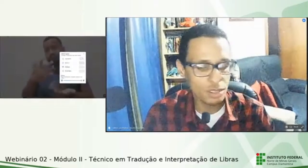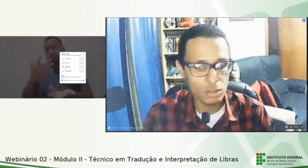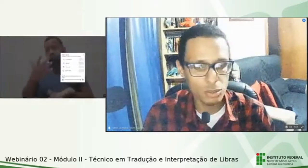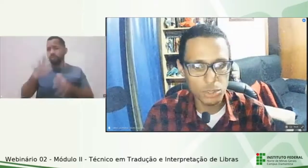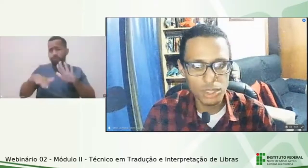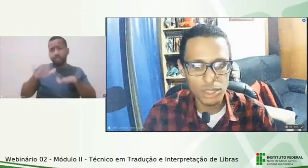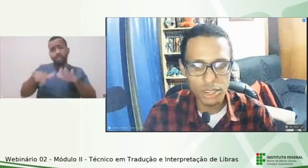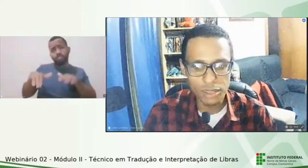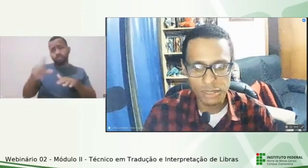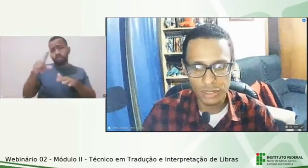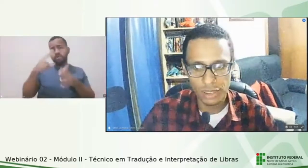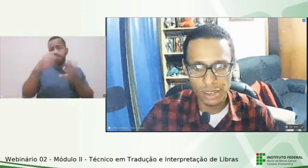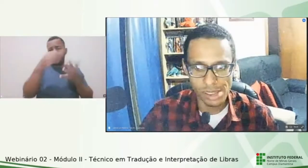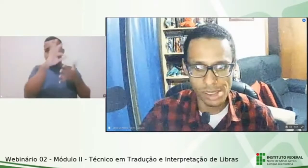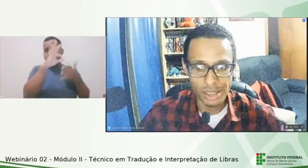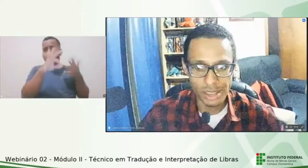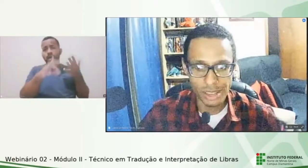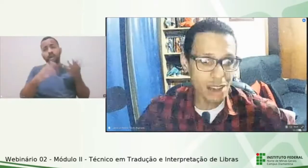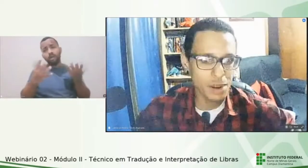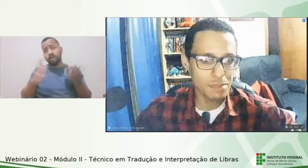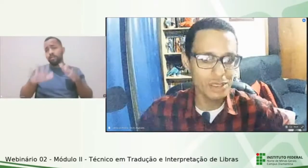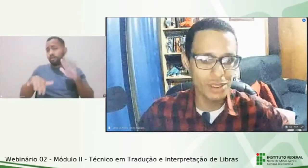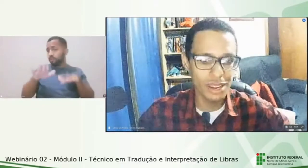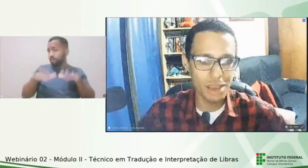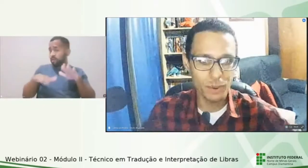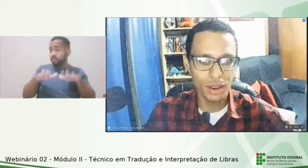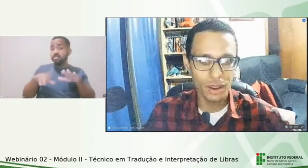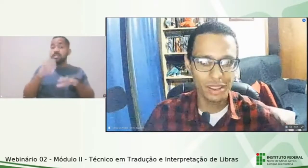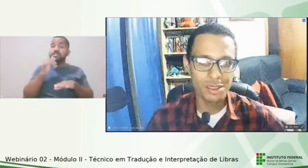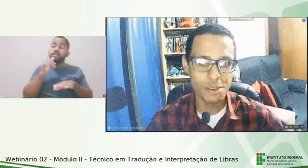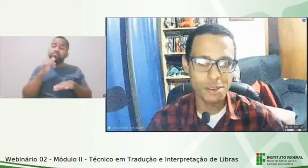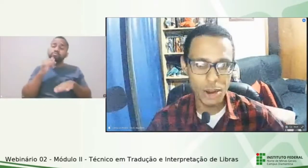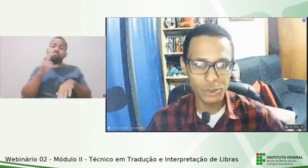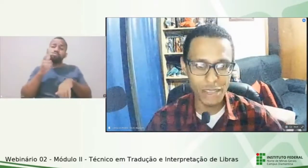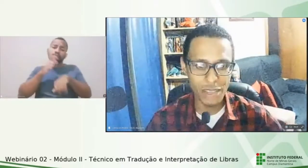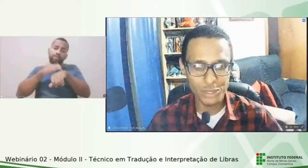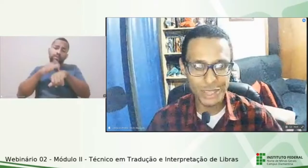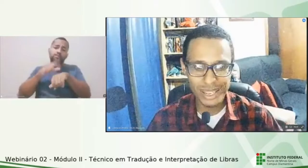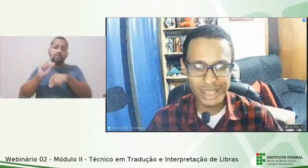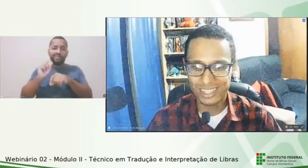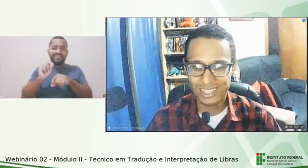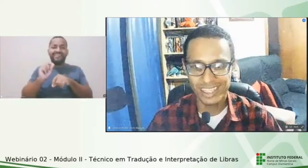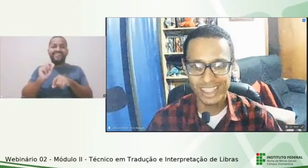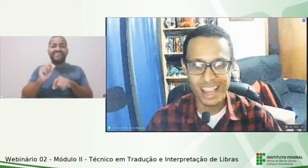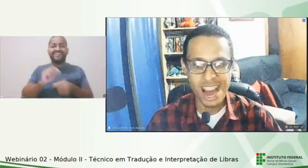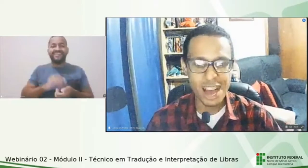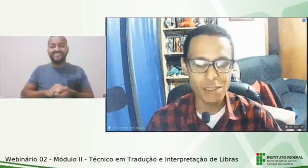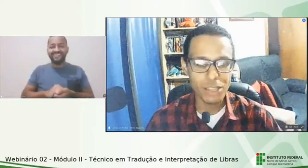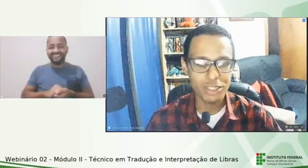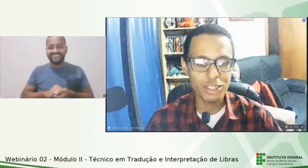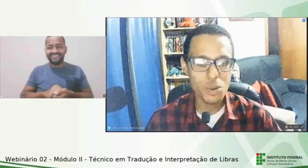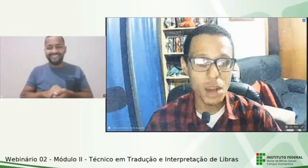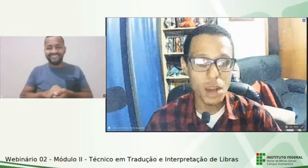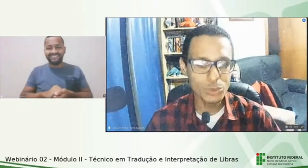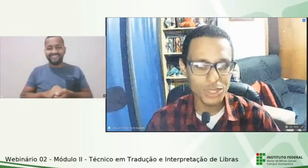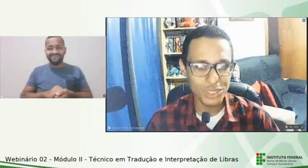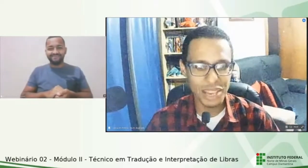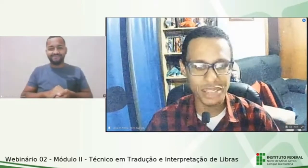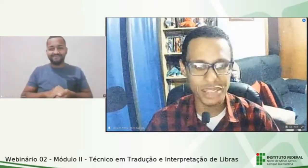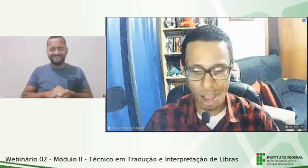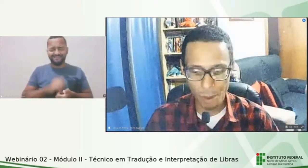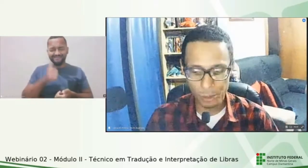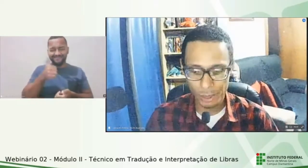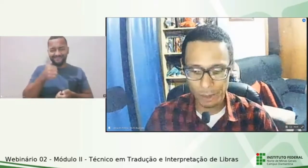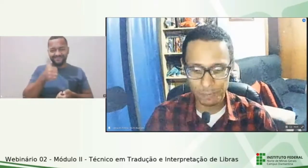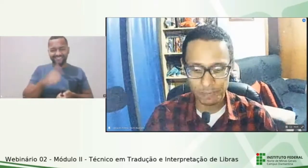coisa que são subjetivas. Chegaram para mim uma época e perguntaram o seguinte: ah, mas e se o aluno em sala